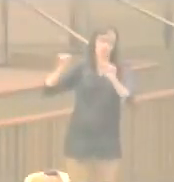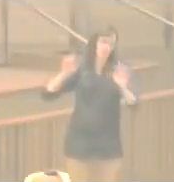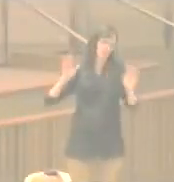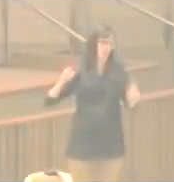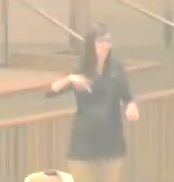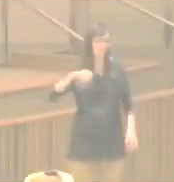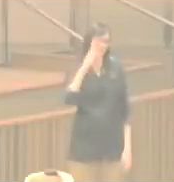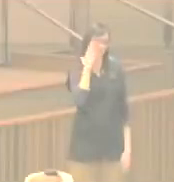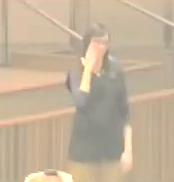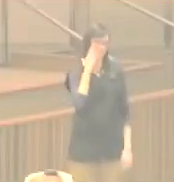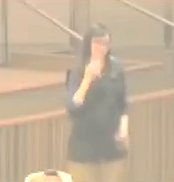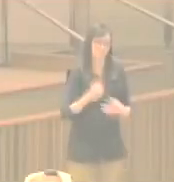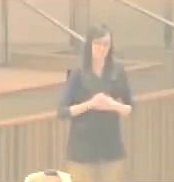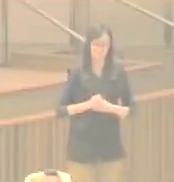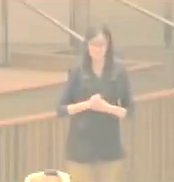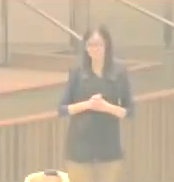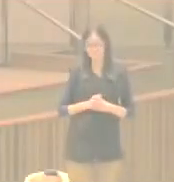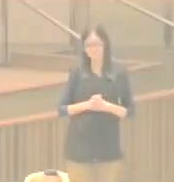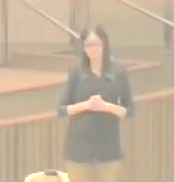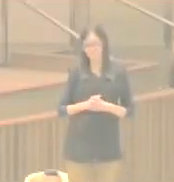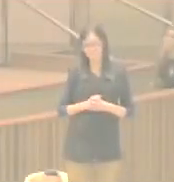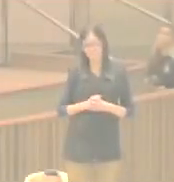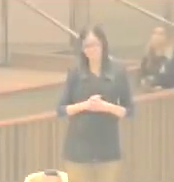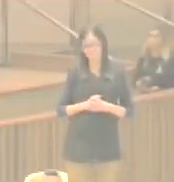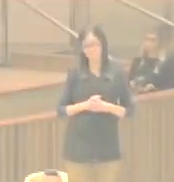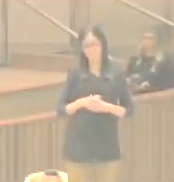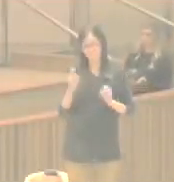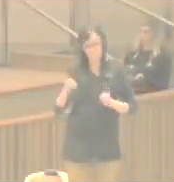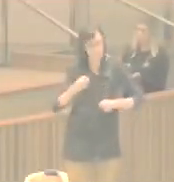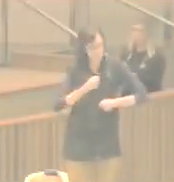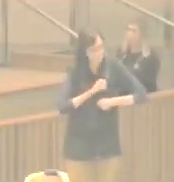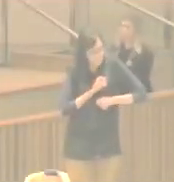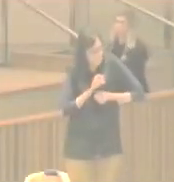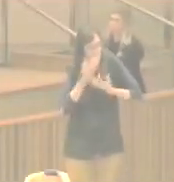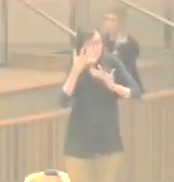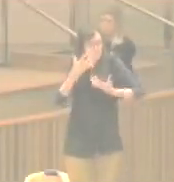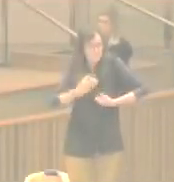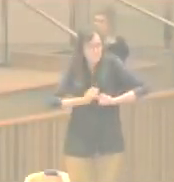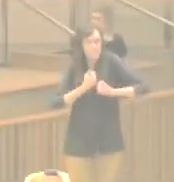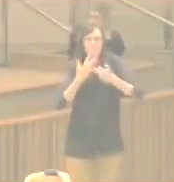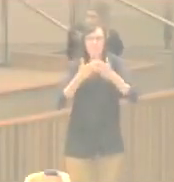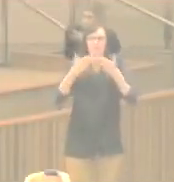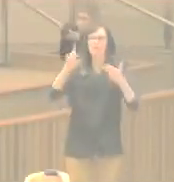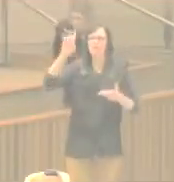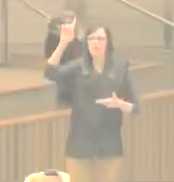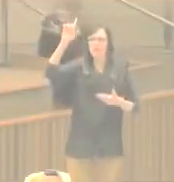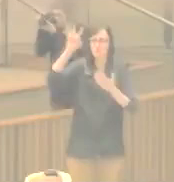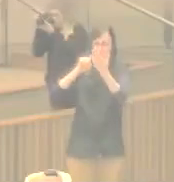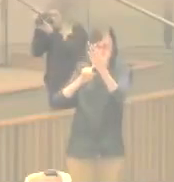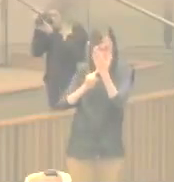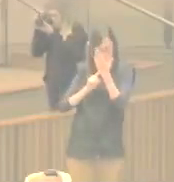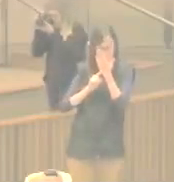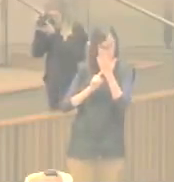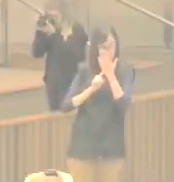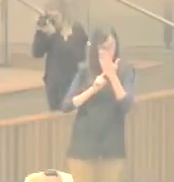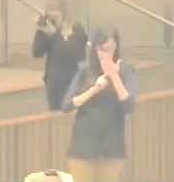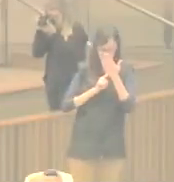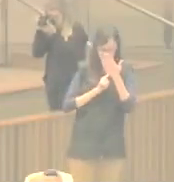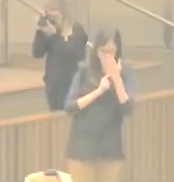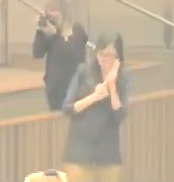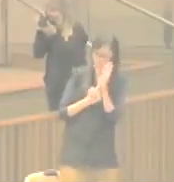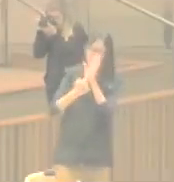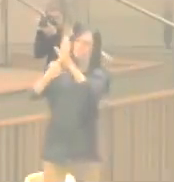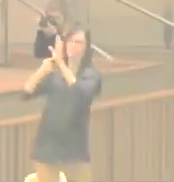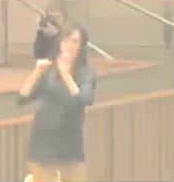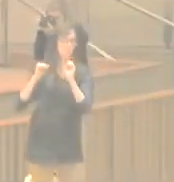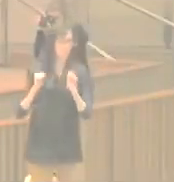você sabe. Então começa a falar com Deus das coisas que o Senhor te mostrou.